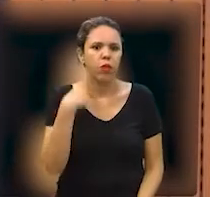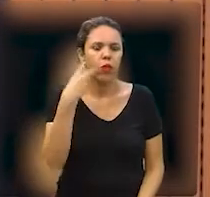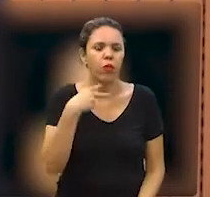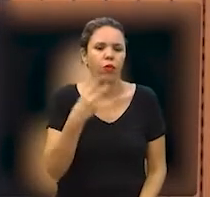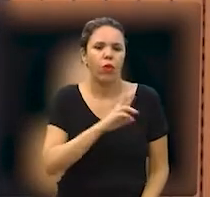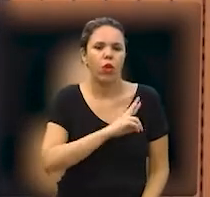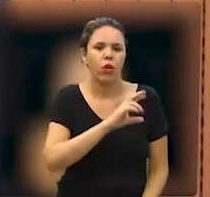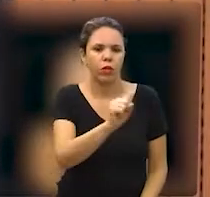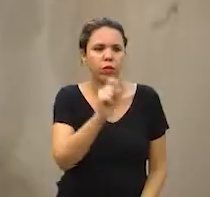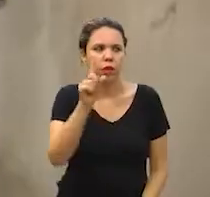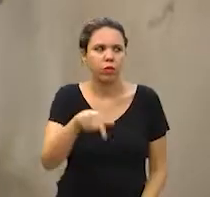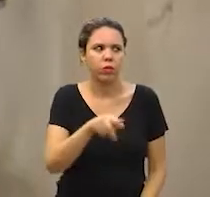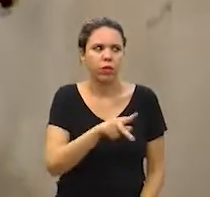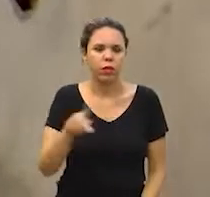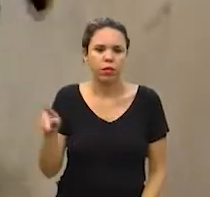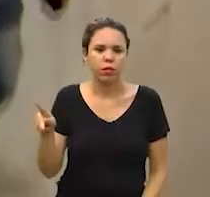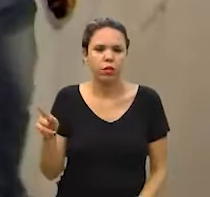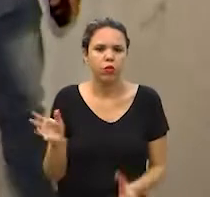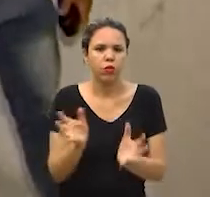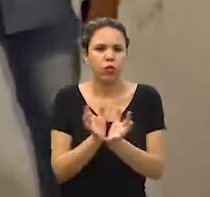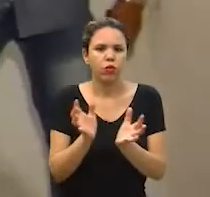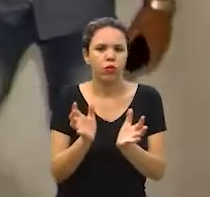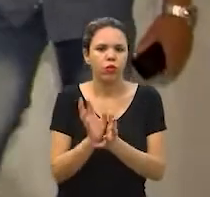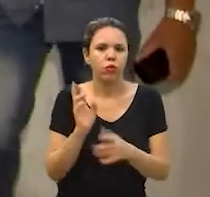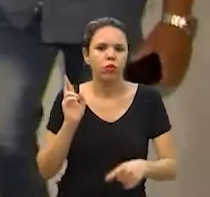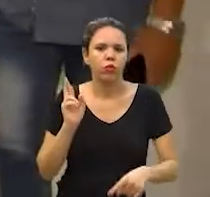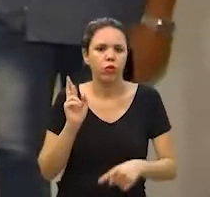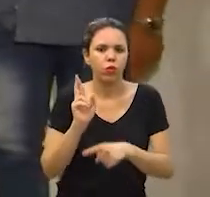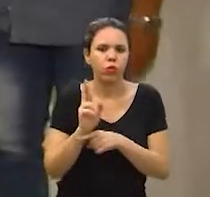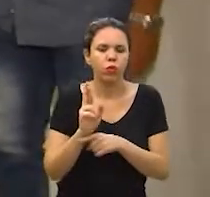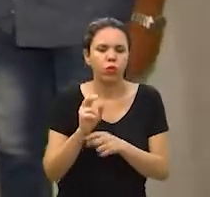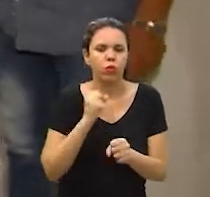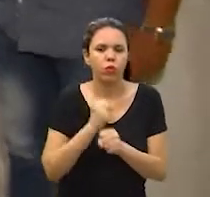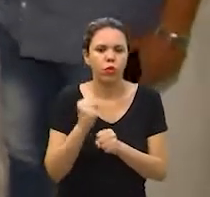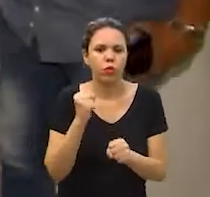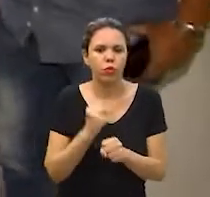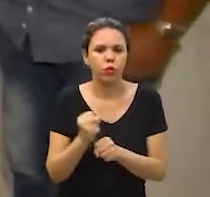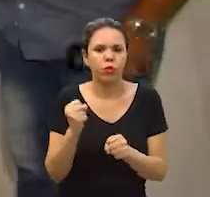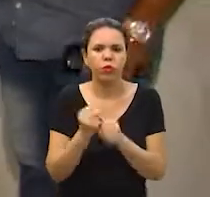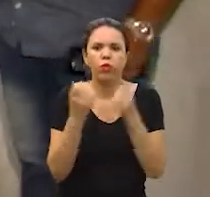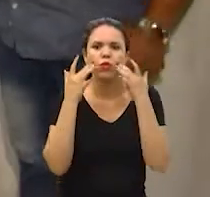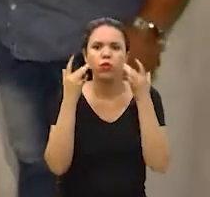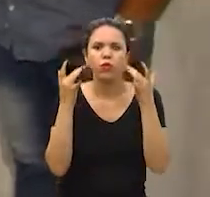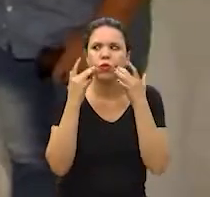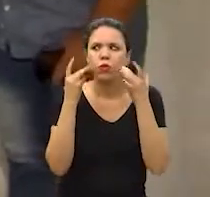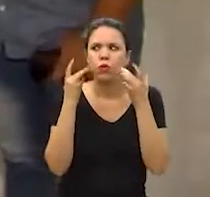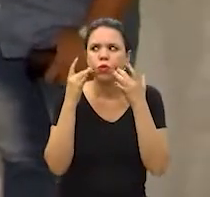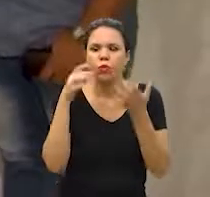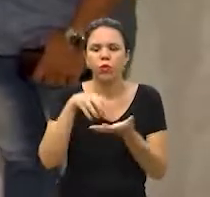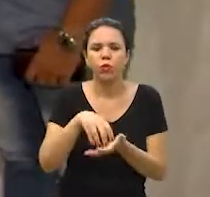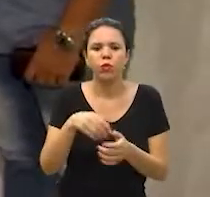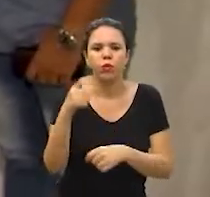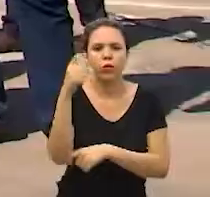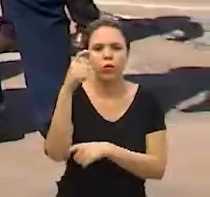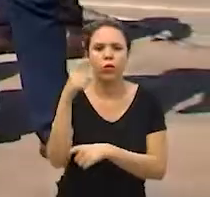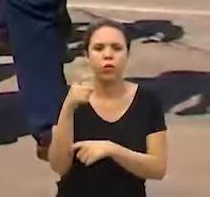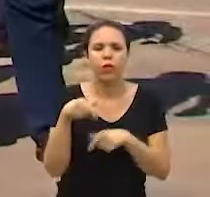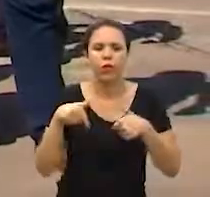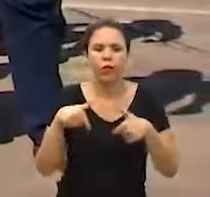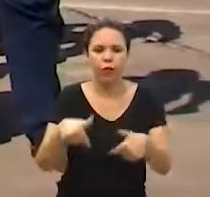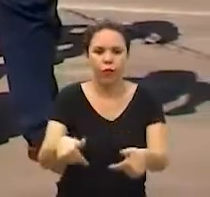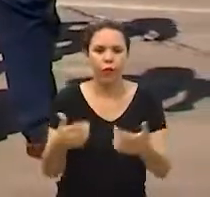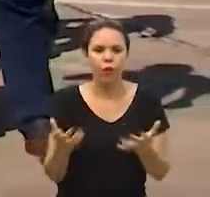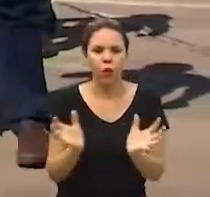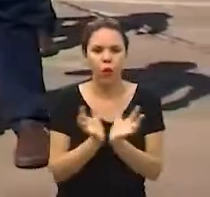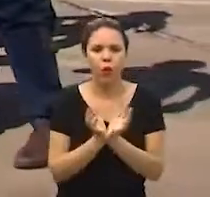O vereador Luiz Rossini, que é presidente da Comissão de Representação da Reforma do Teatro do Centro de Convivência, falou